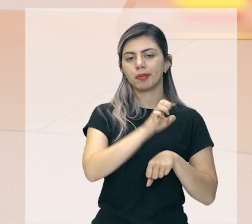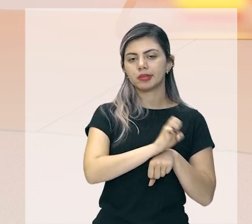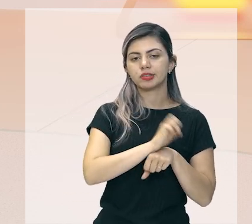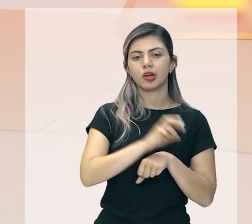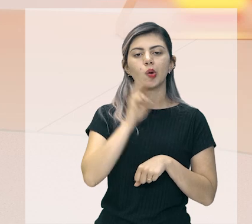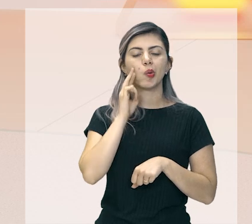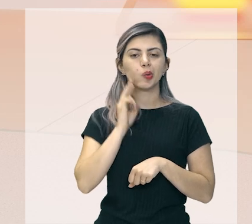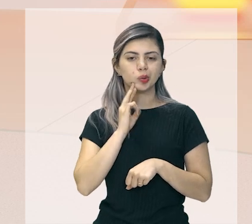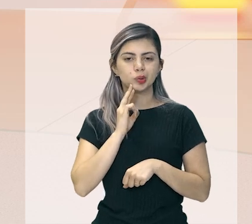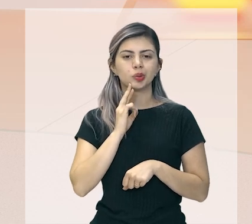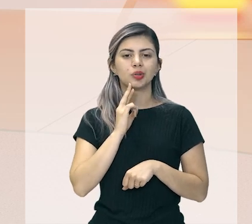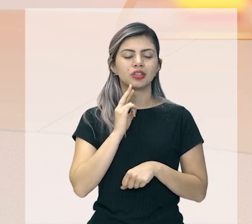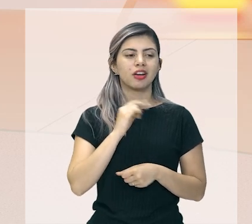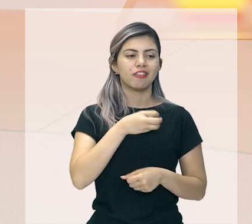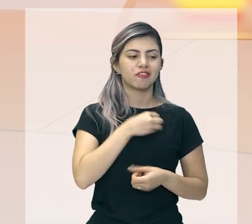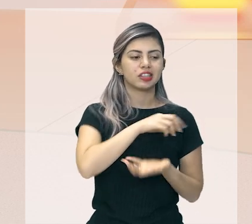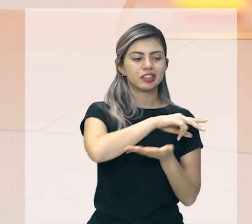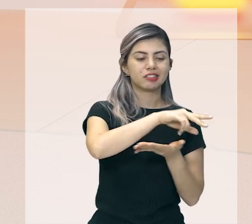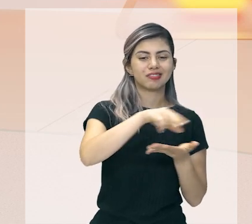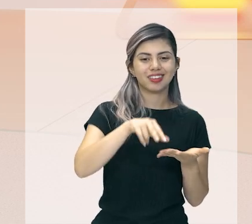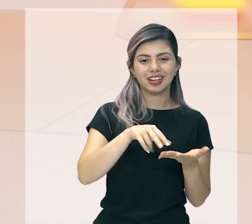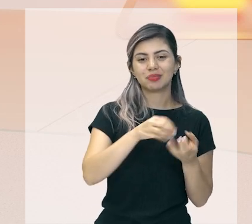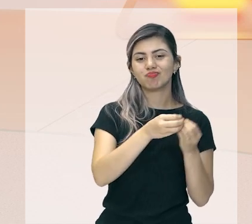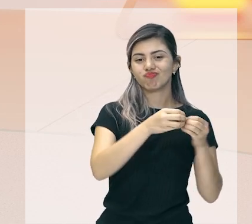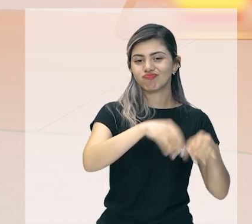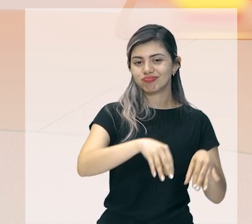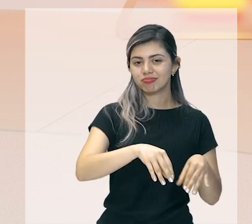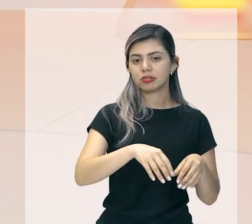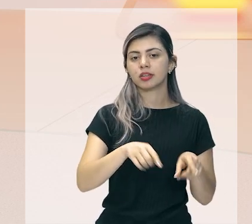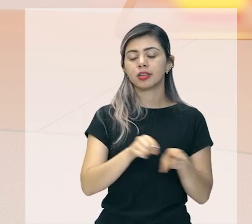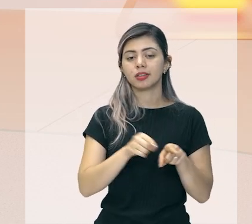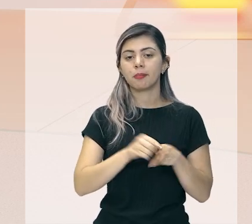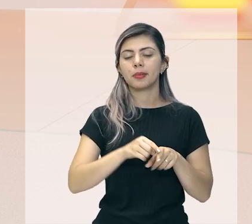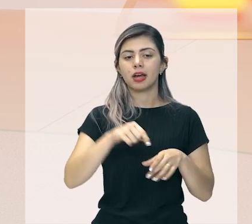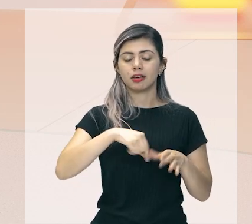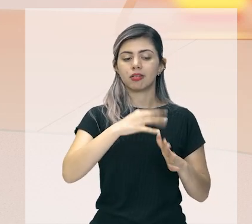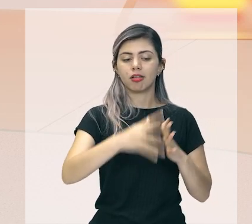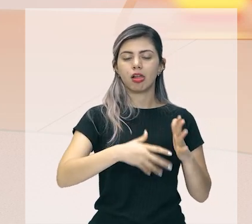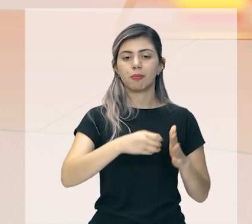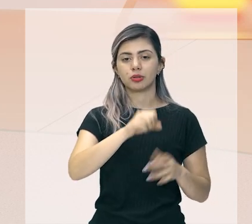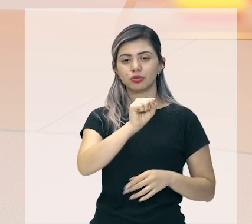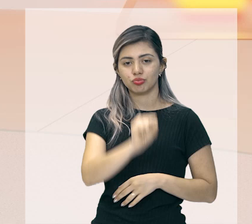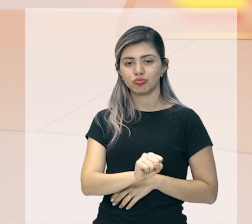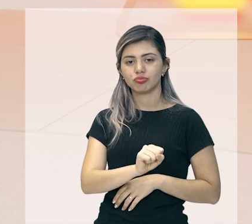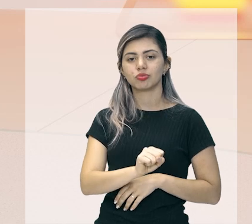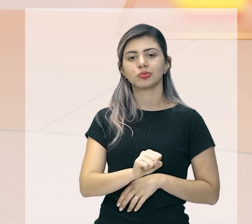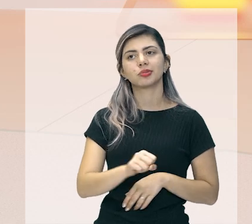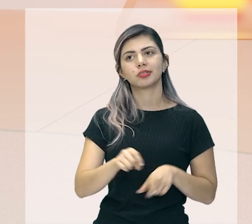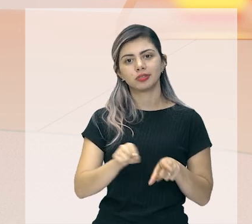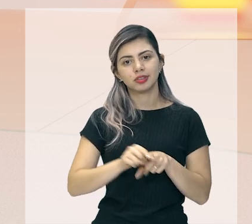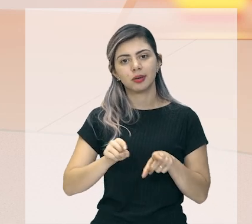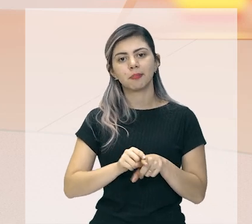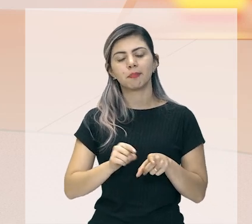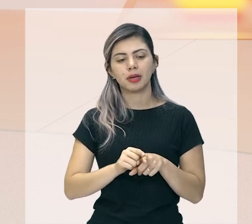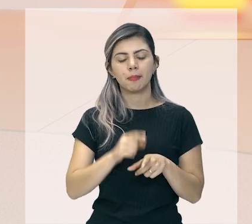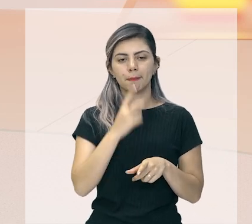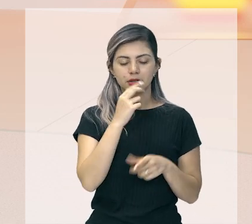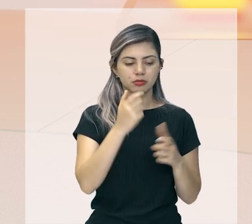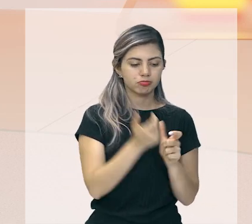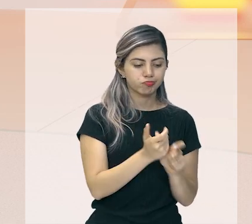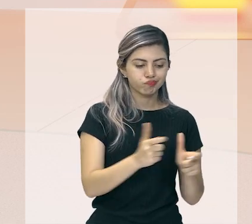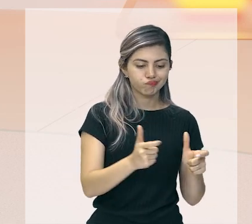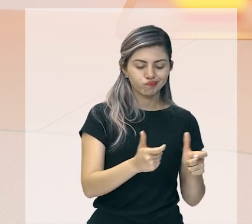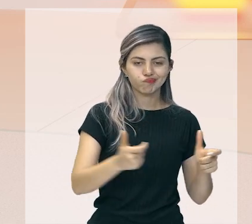comprometido com relação à biodiversidade, e o sul do Amazonas também, né, já passando por esse momento aí de expansão cada vez maior